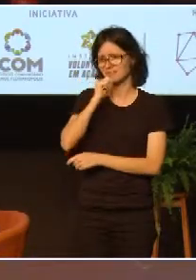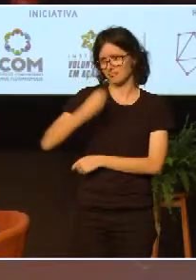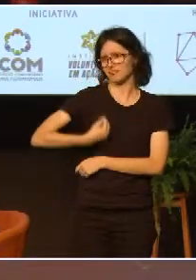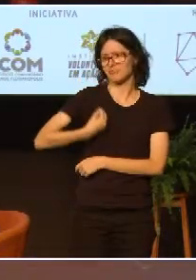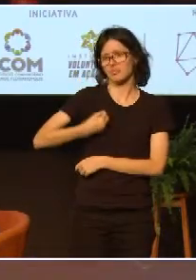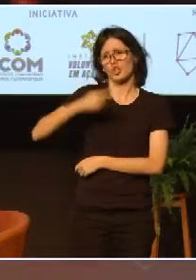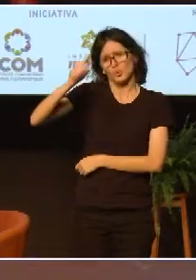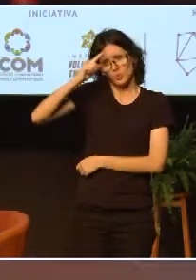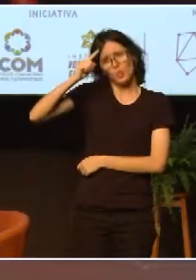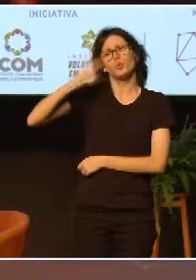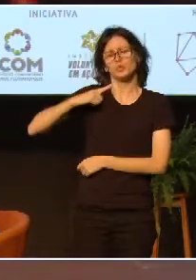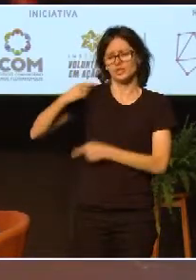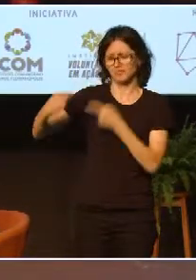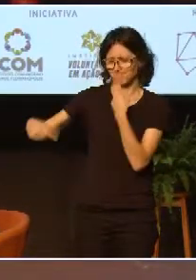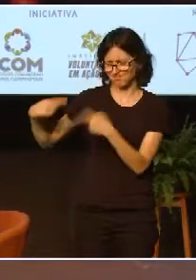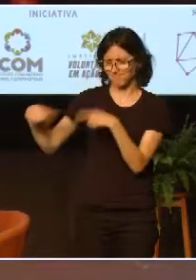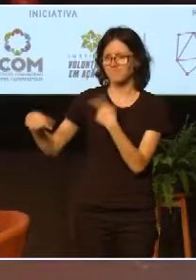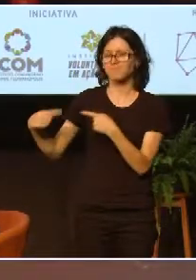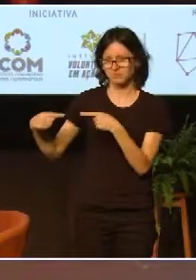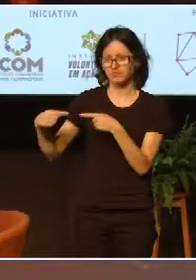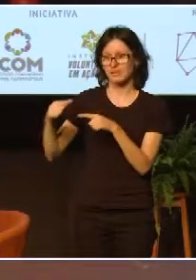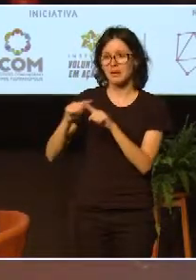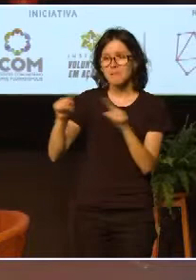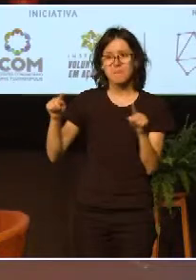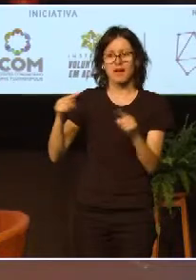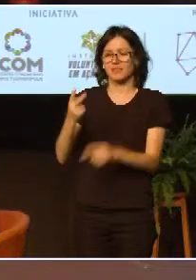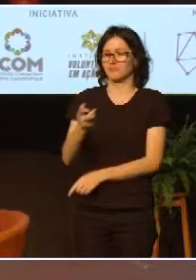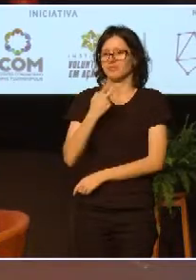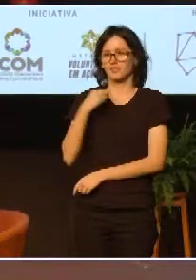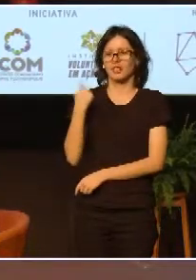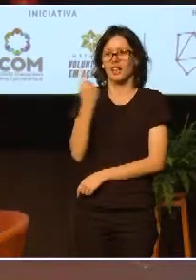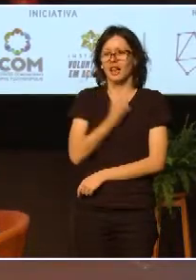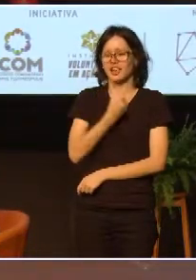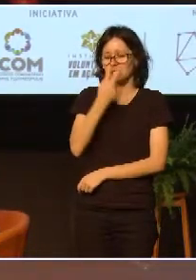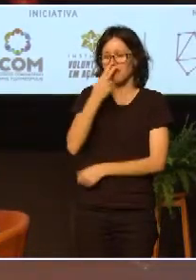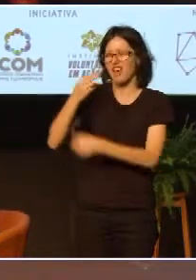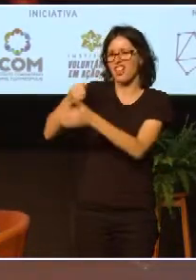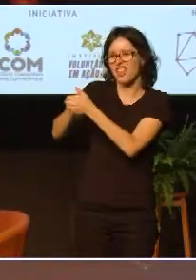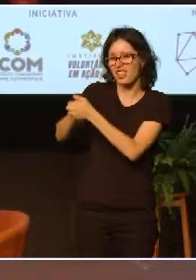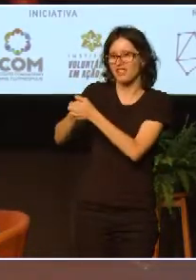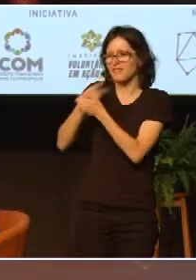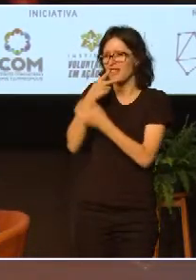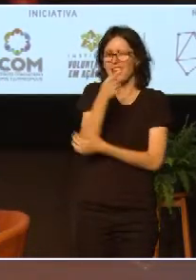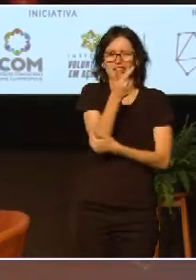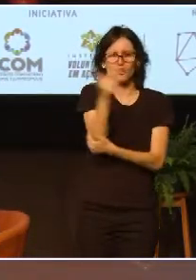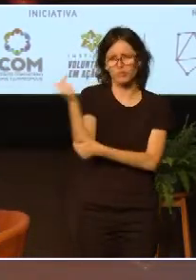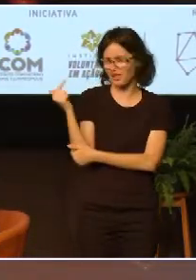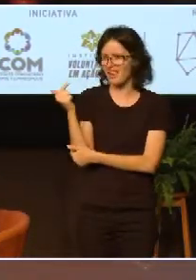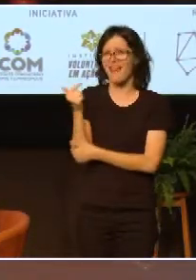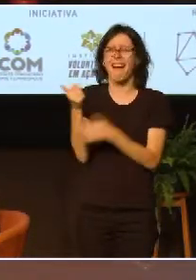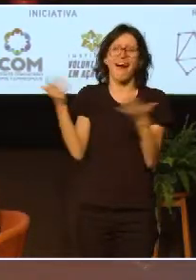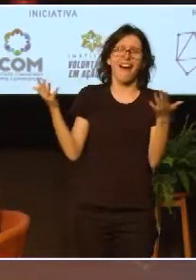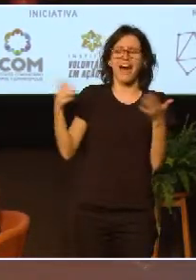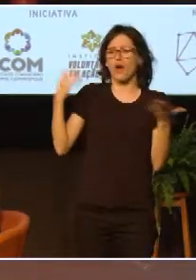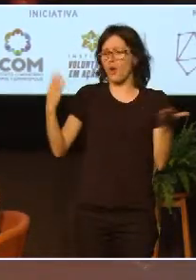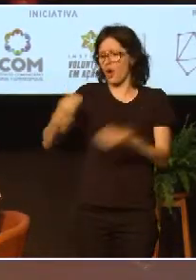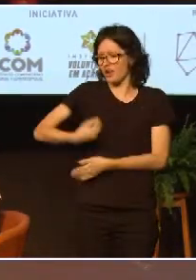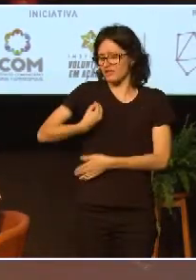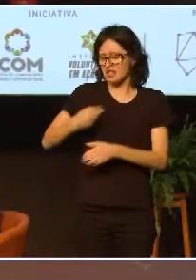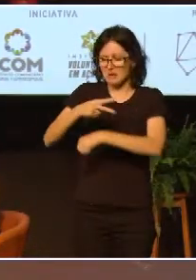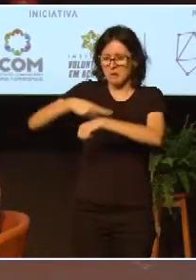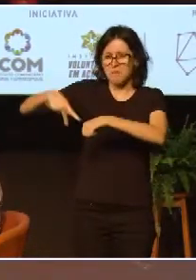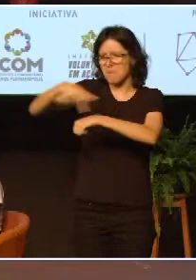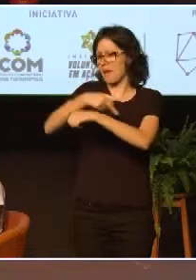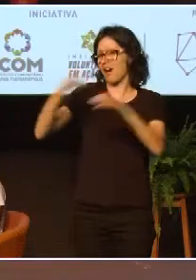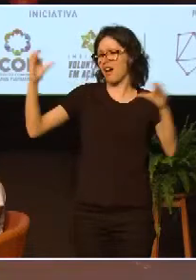brigando todos os dias com a gente. Agora, não dá mais para a gente colocar debaixo do tapete e falar que ele não existe, que nós vivemos num país